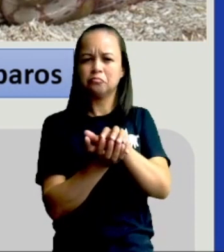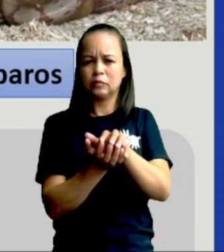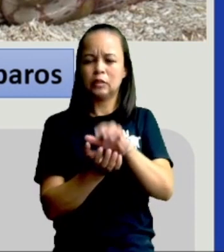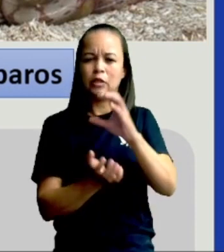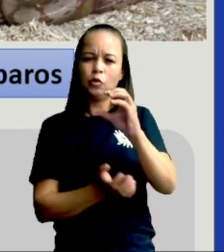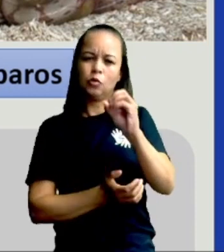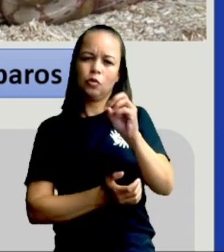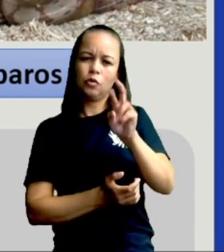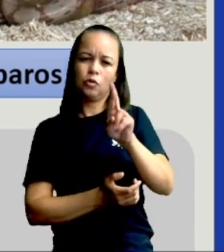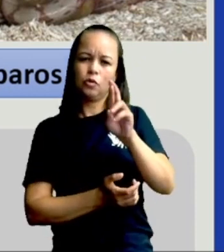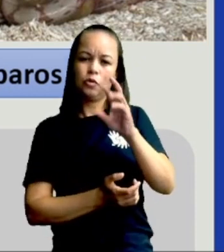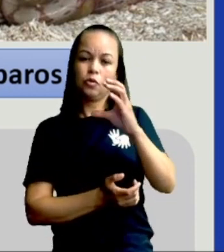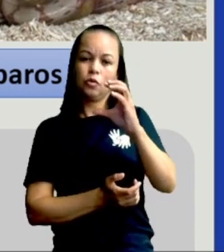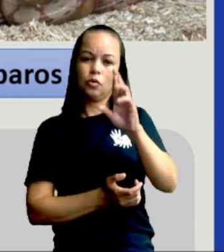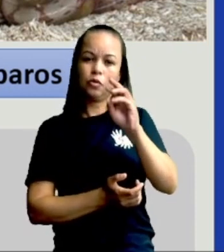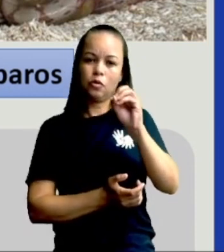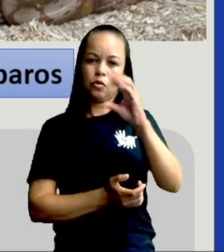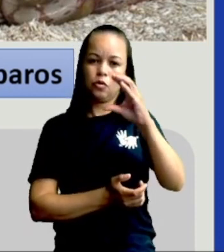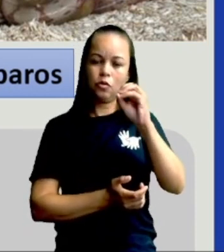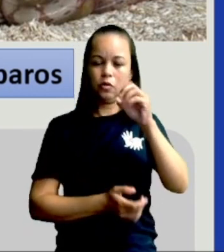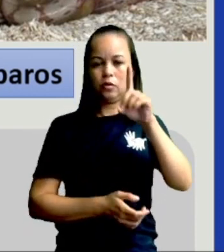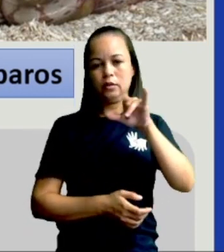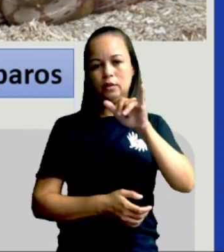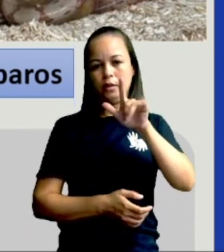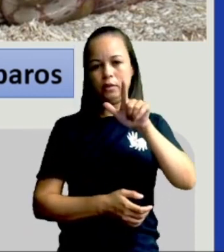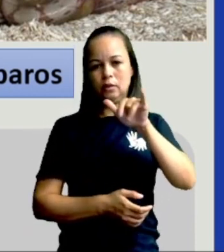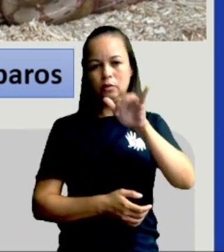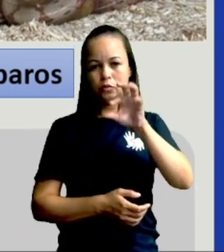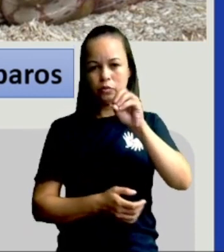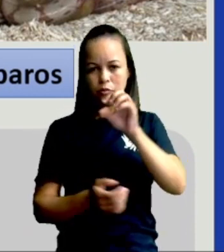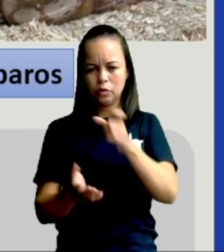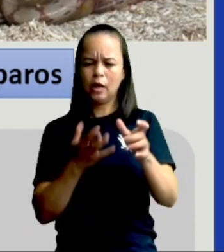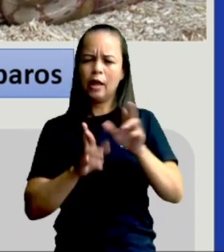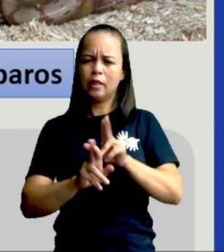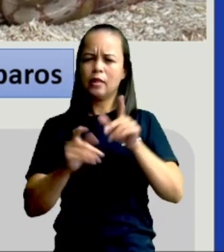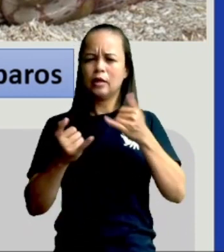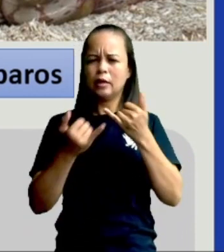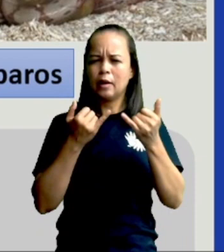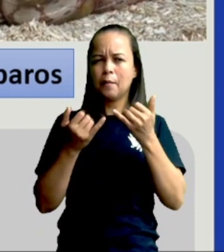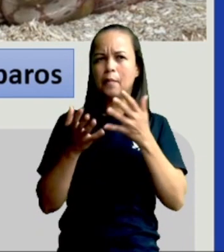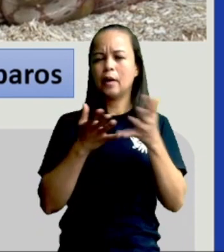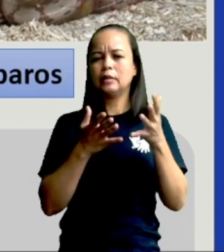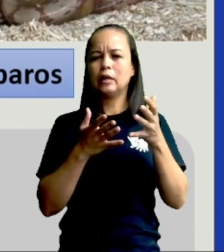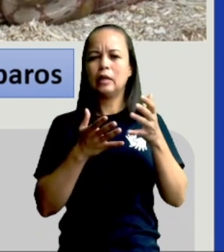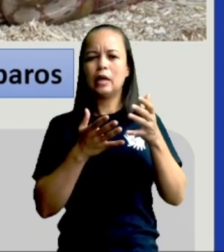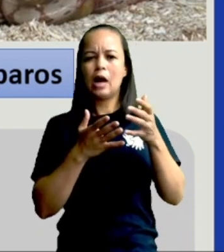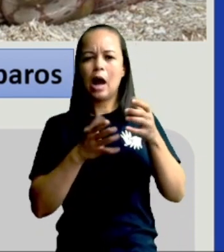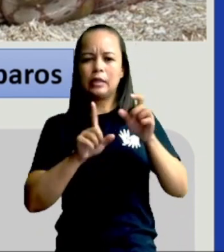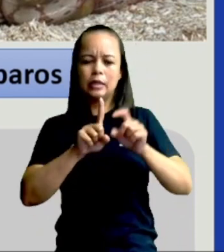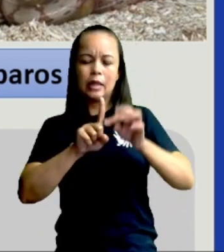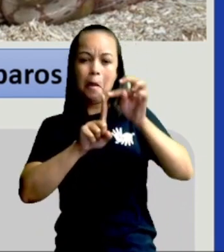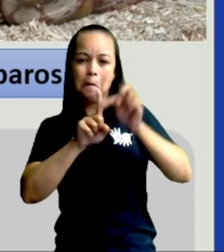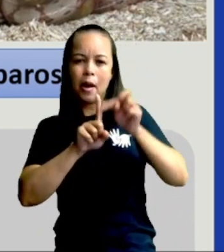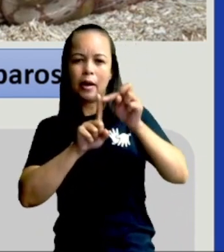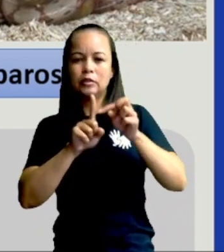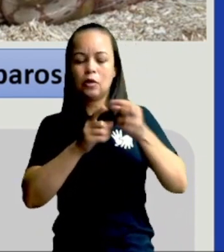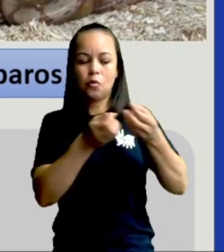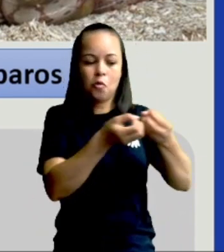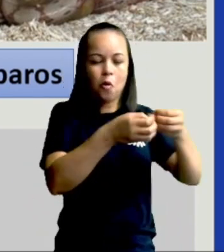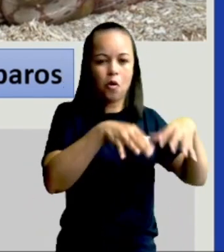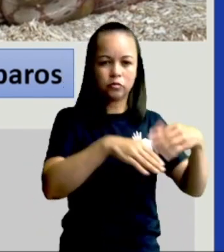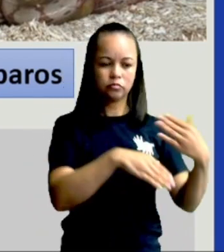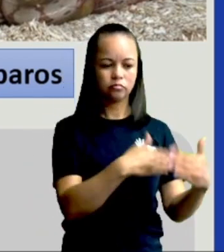e crocodilos. Uma característica interessante entre os jacarés é que a temperatura onde os ovos estão